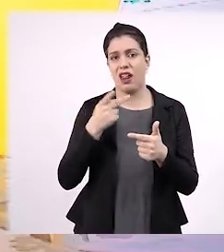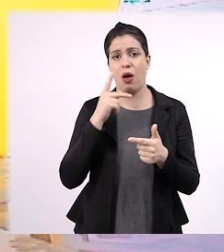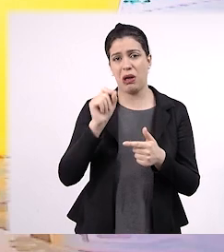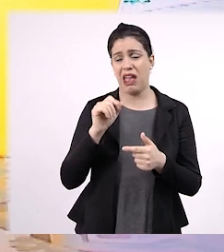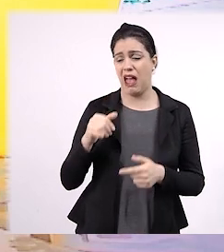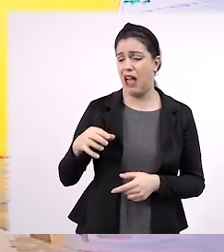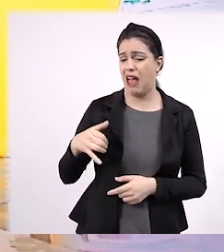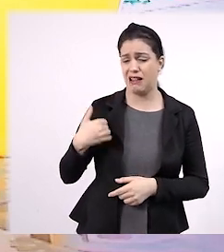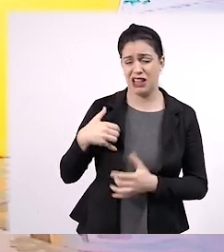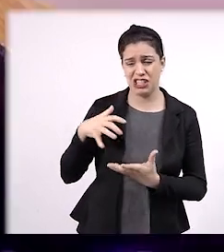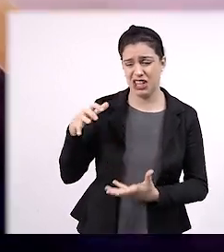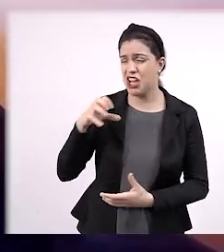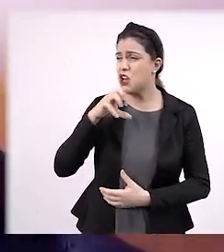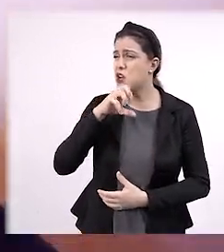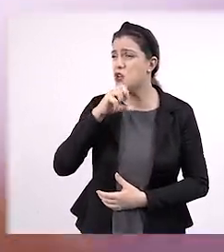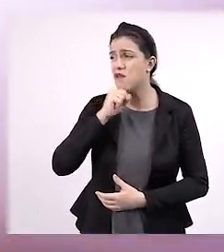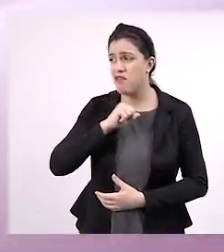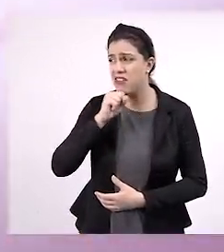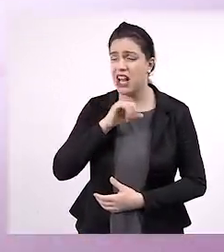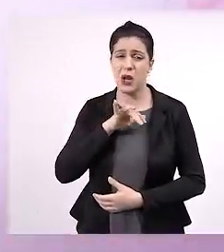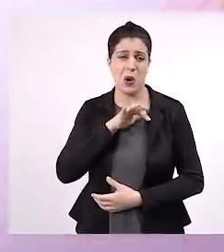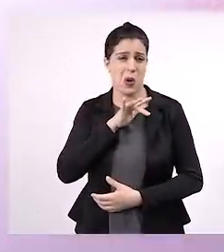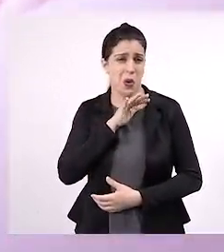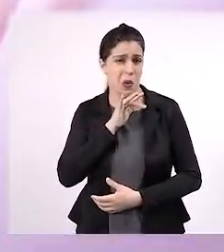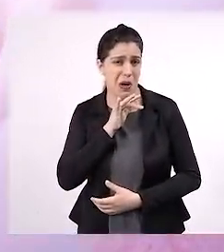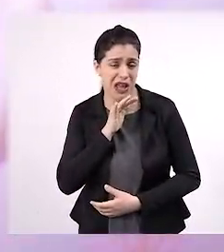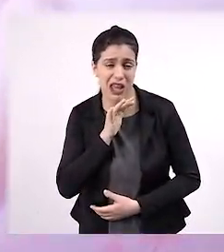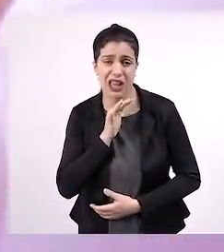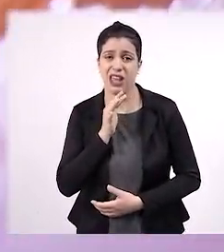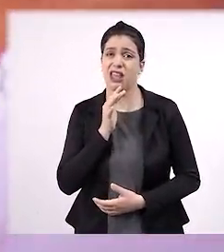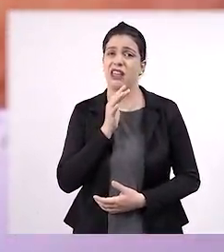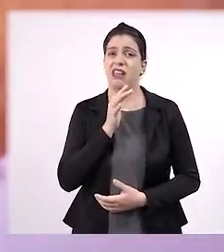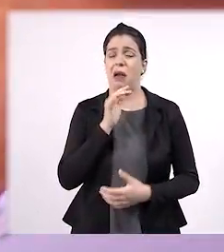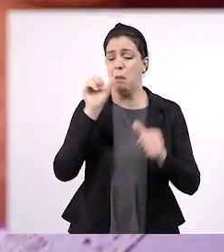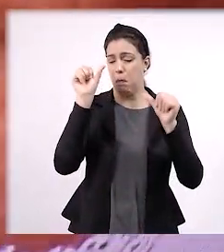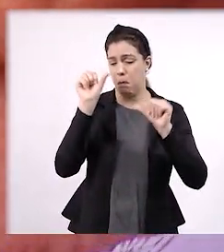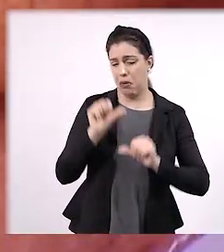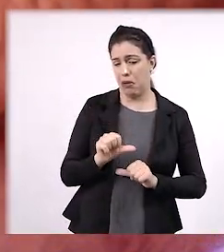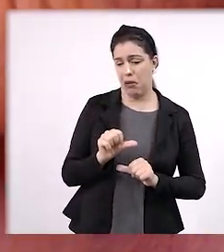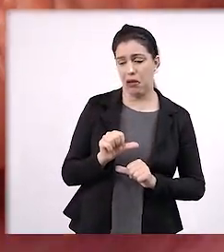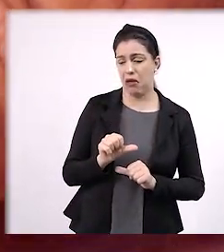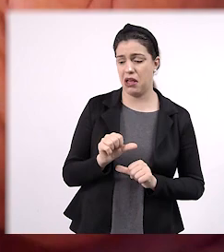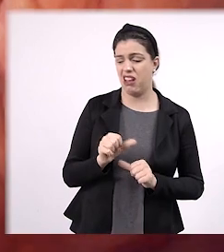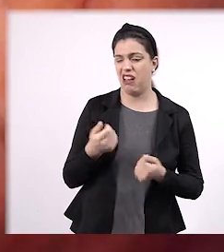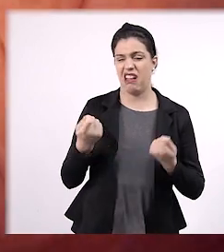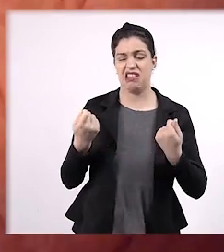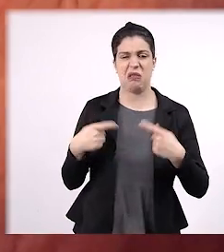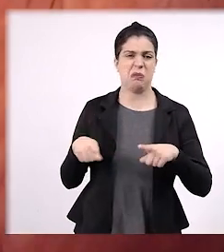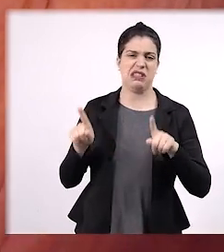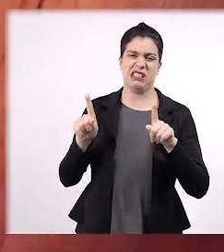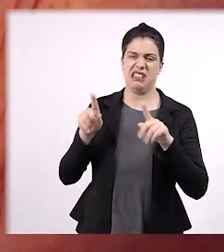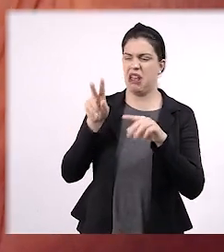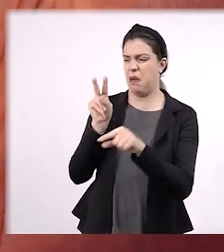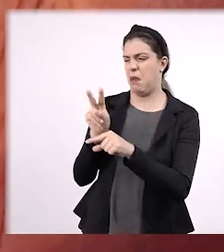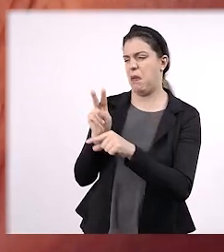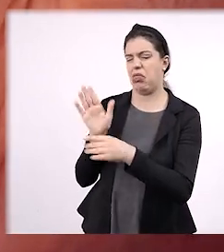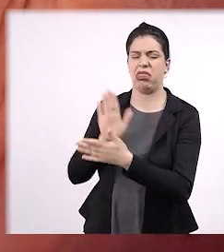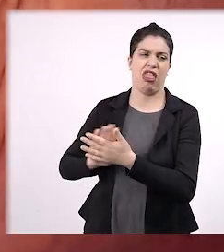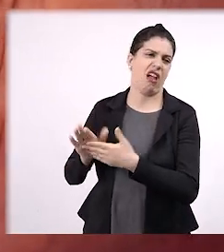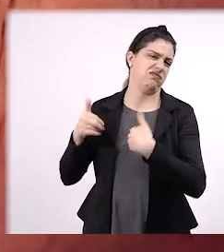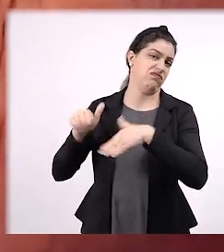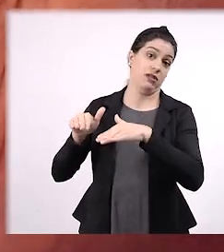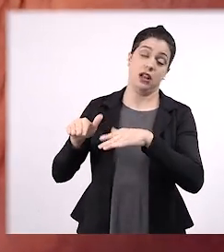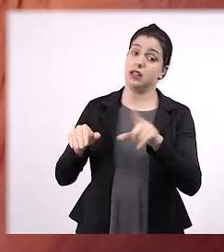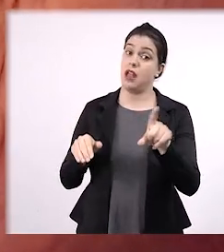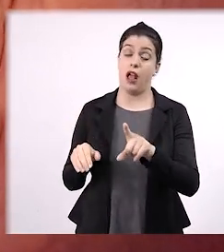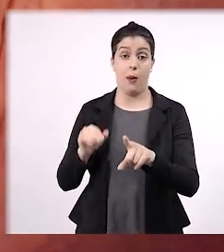velhice como algo ruim, como algo deletério, como algo que não merece atenção. É muito importante quando